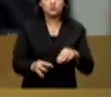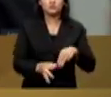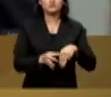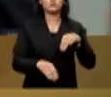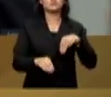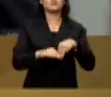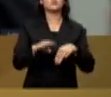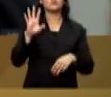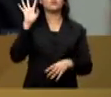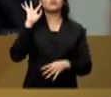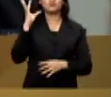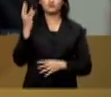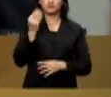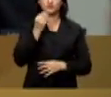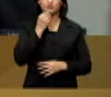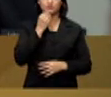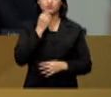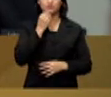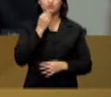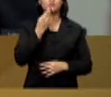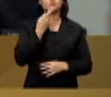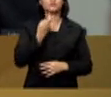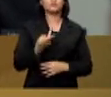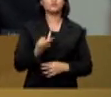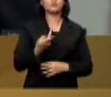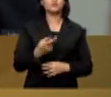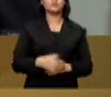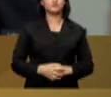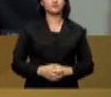compreendendo, né, que